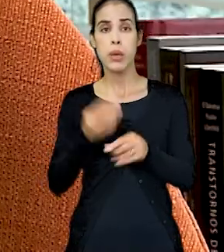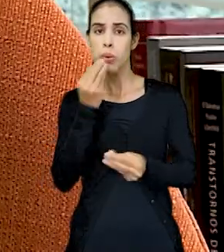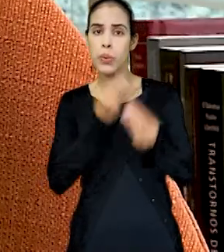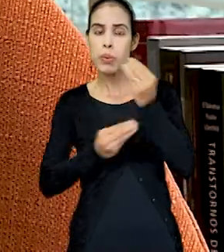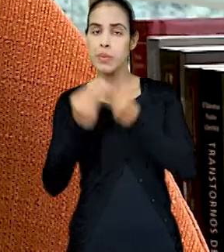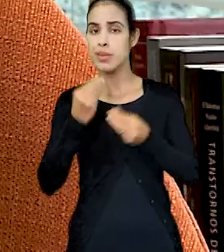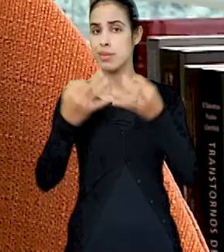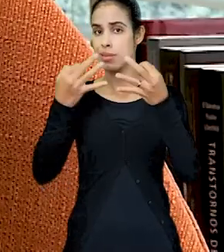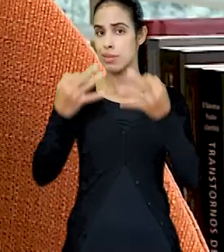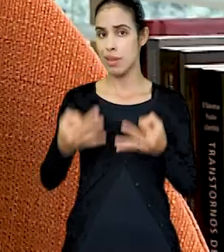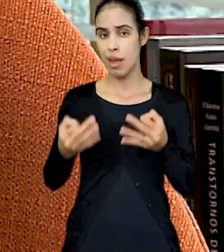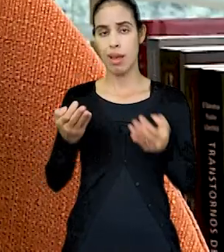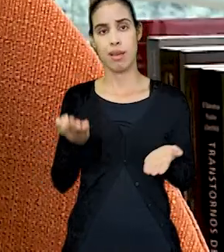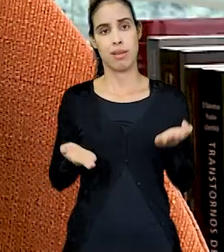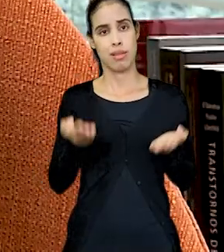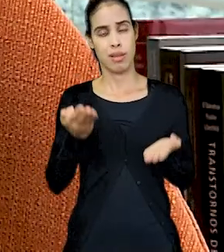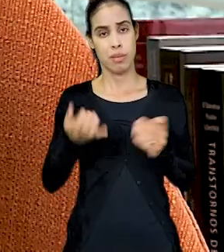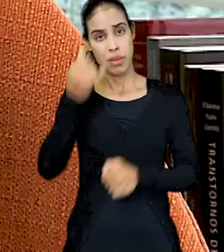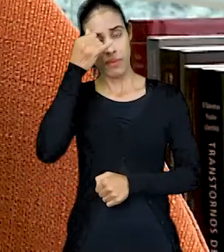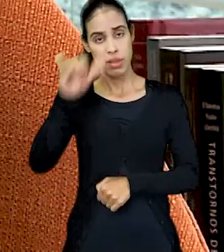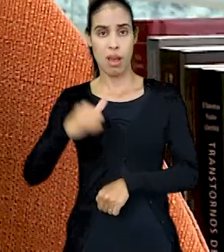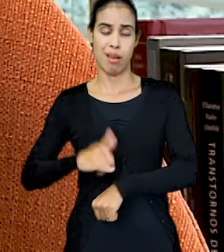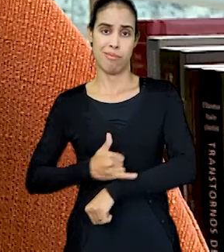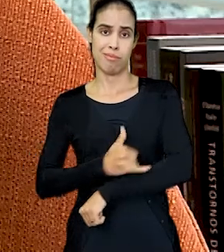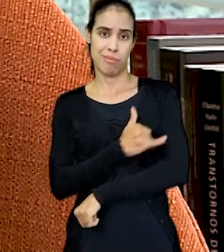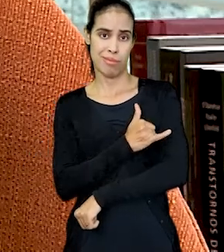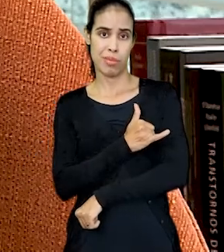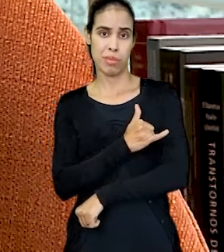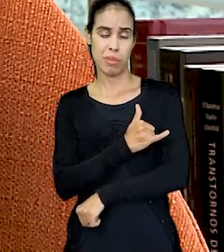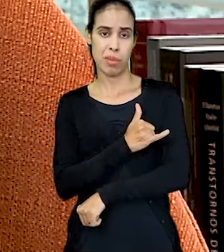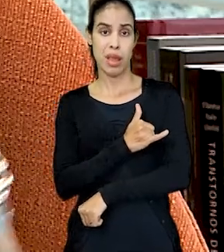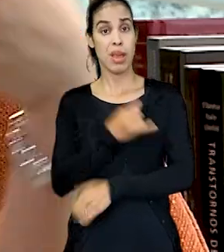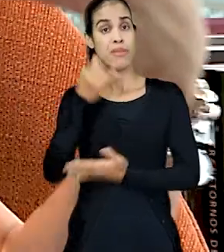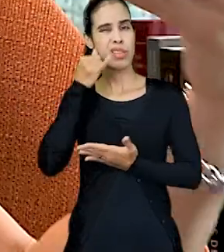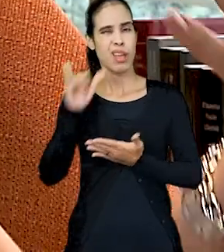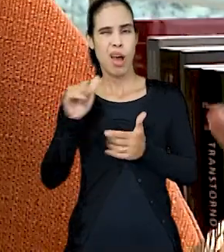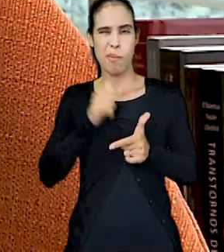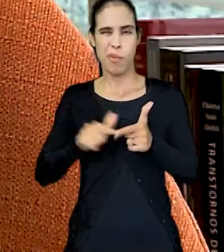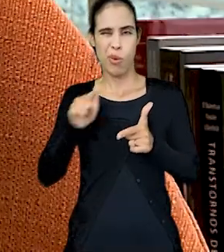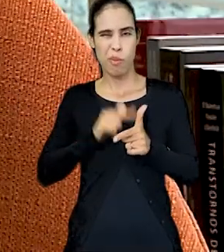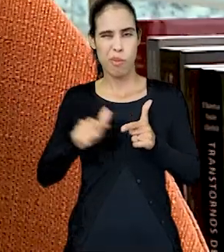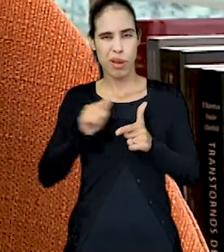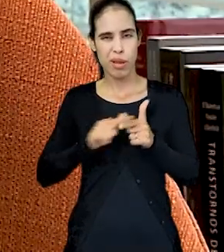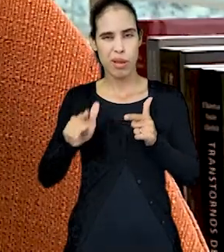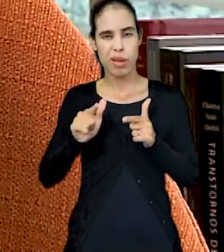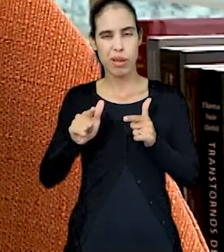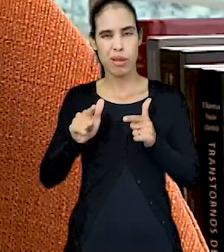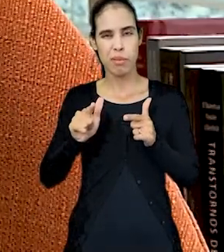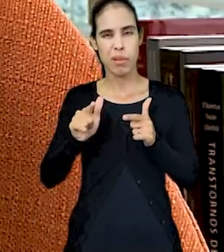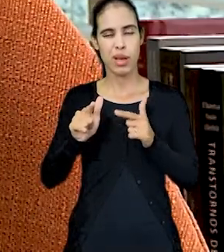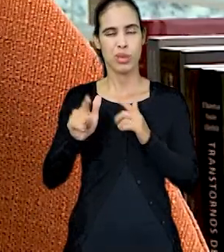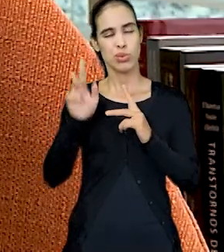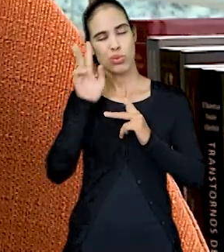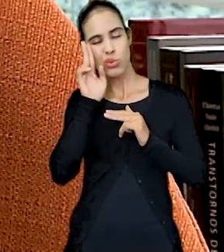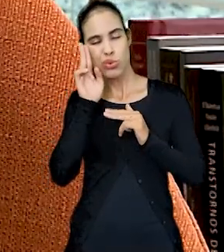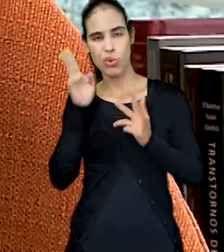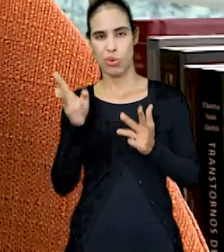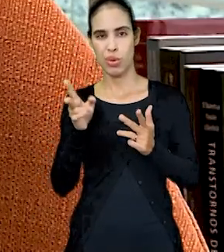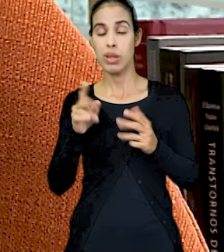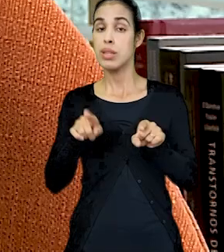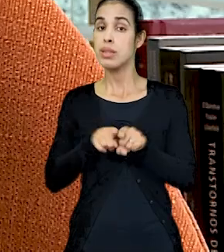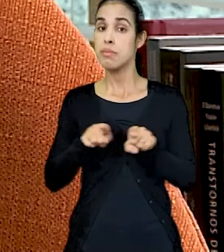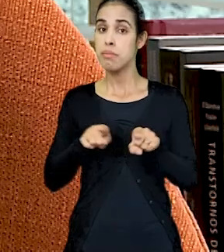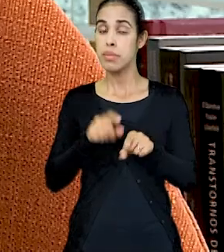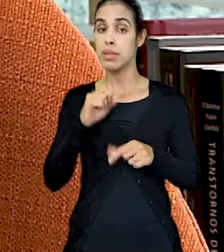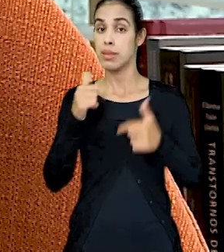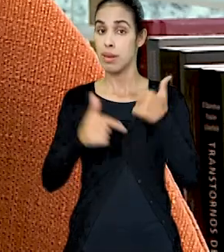dieta balanceada, evitar o ganho de peso, né, para não gerar outros transtornos do sono também. E